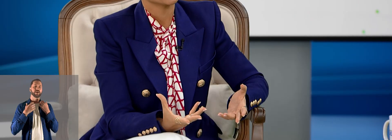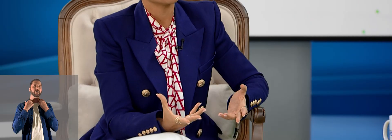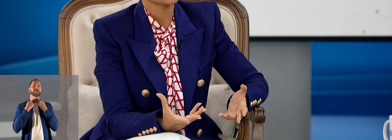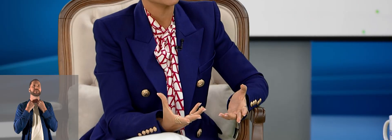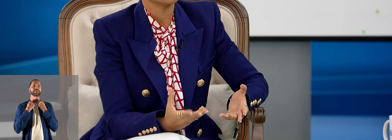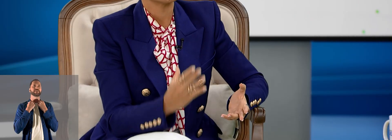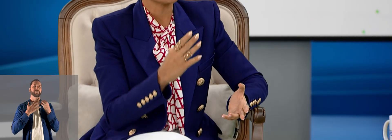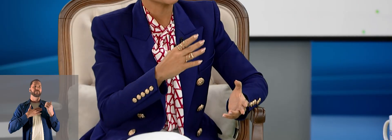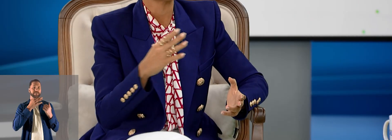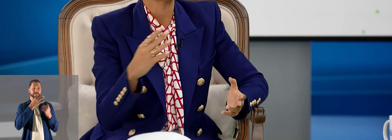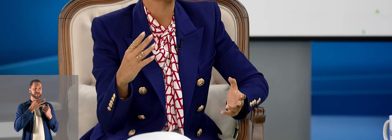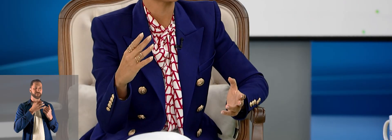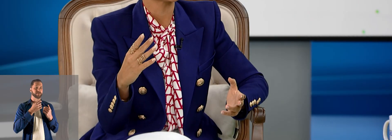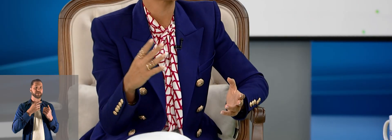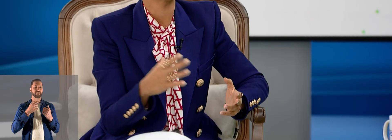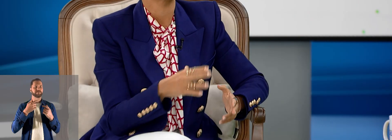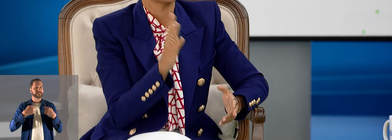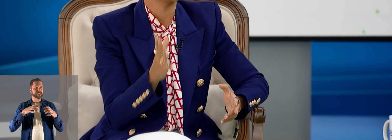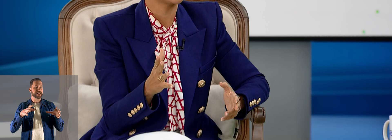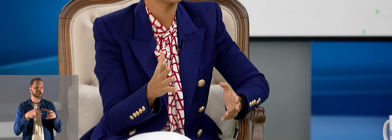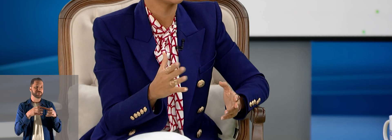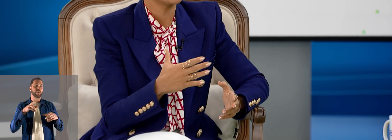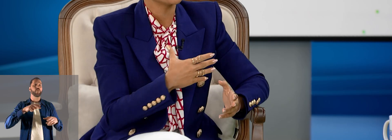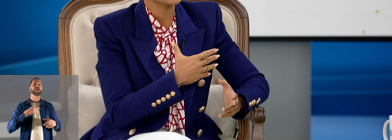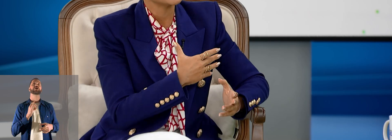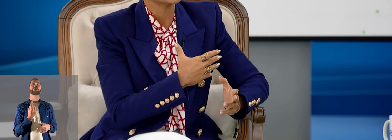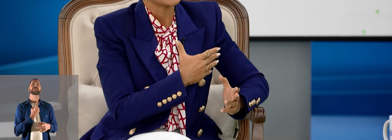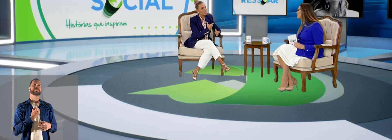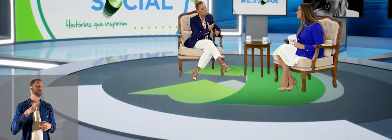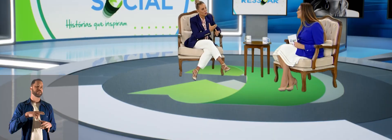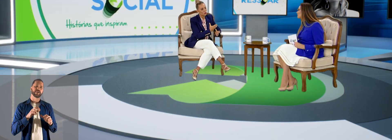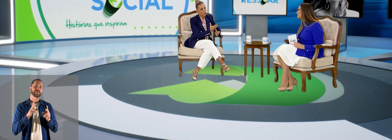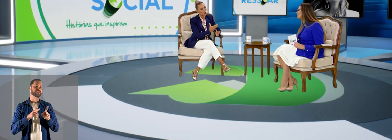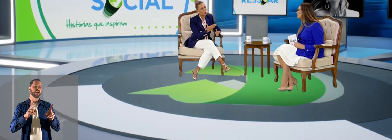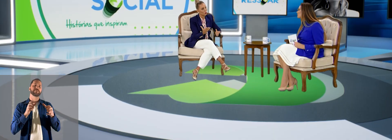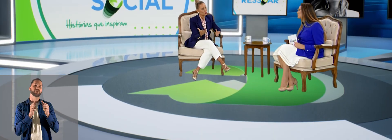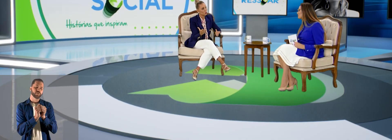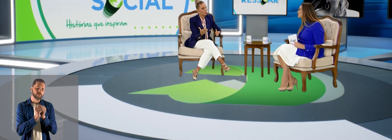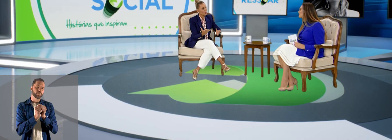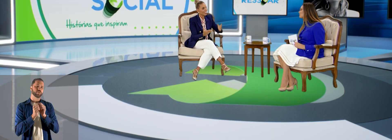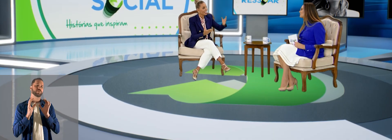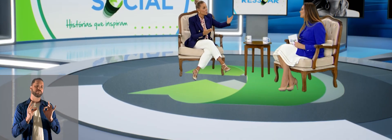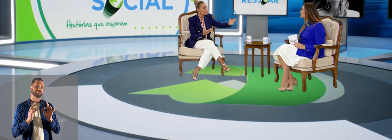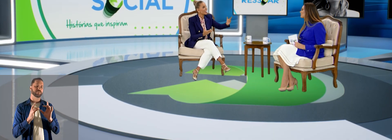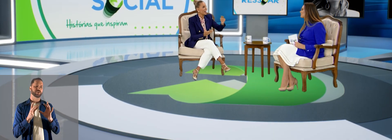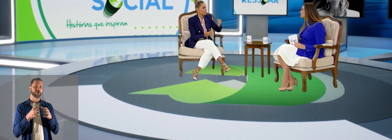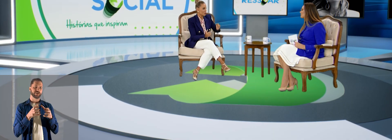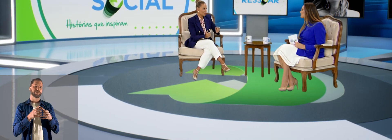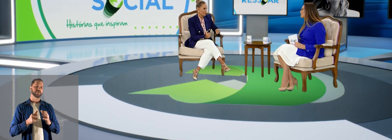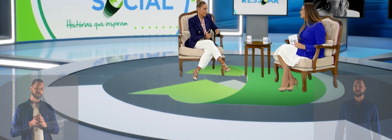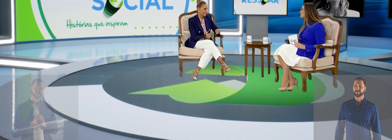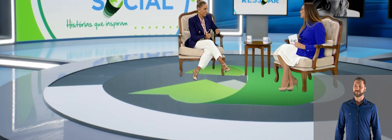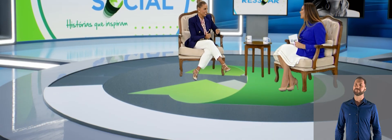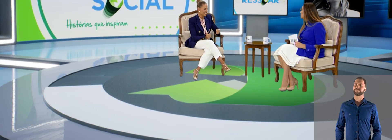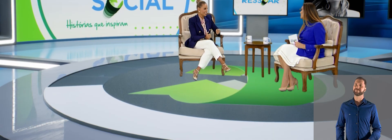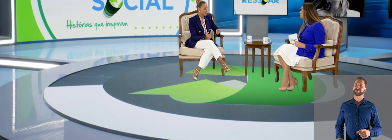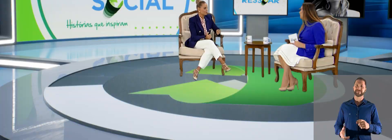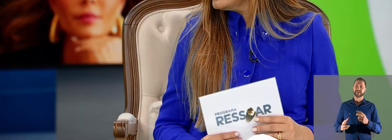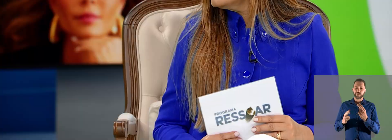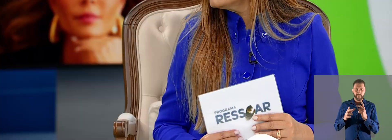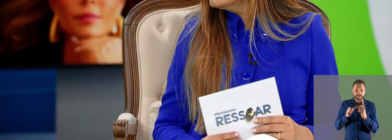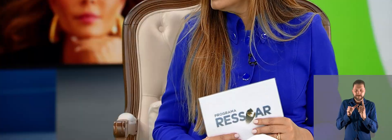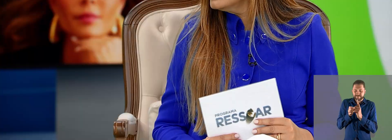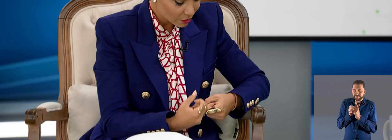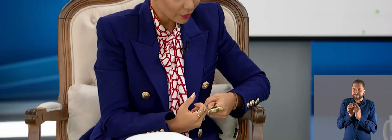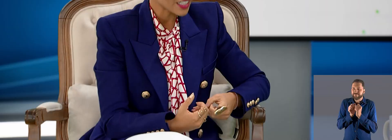acreditamos que pouquíssimas coisas são top Down a maioria a gente constrói com o nosso time isso Engage o time eles